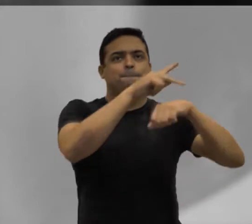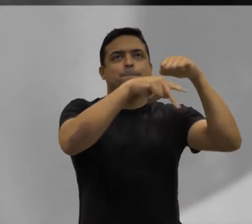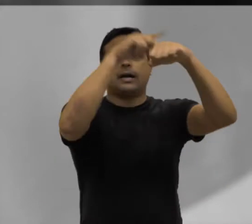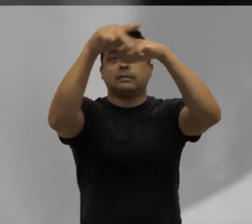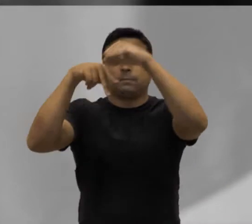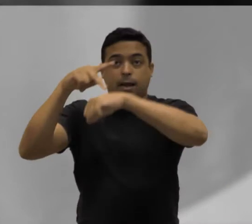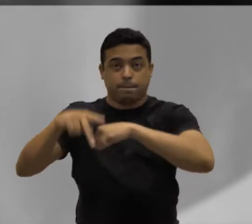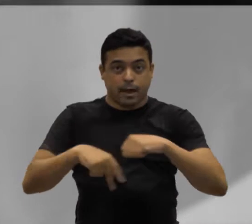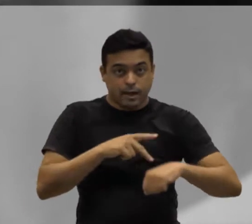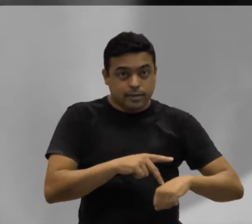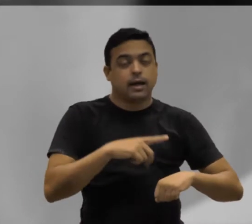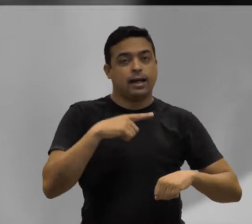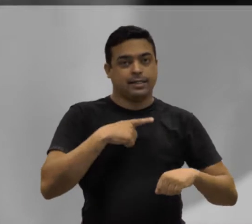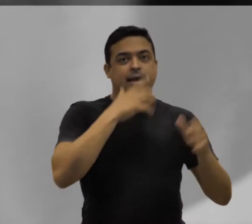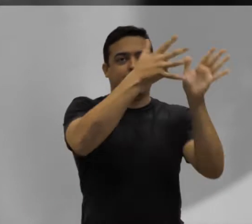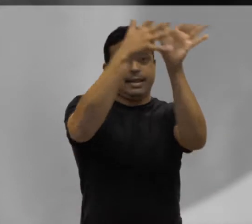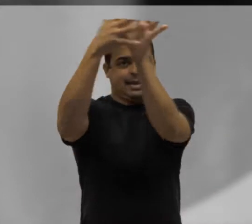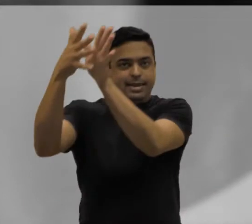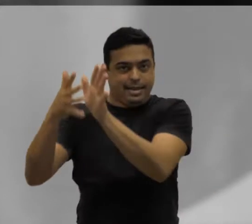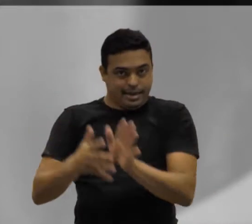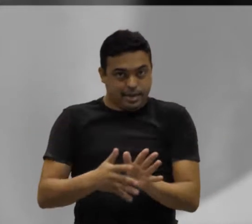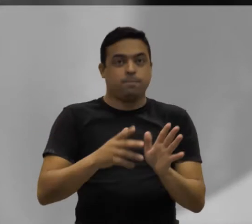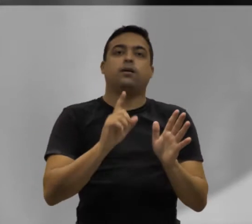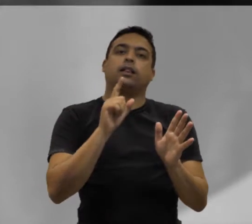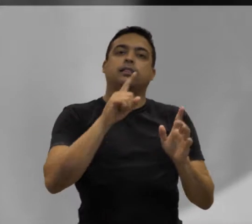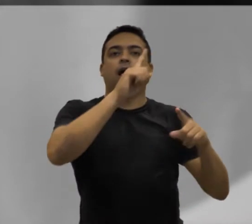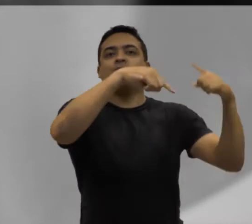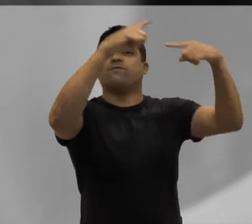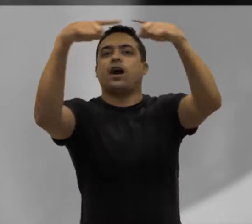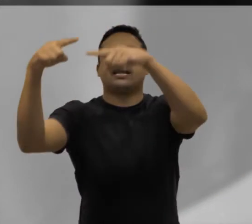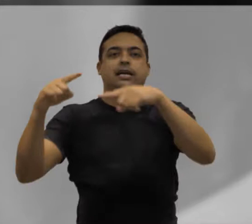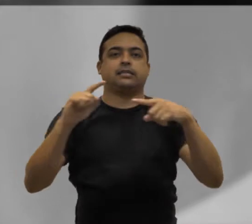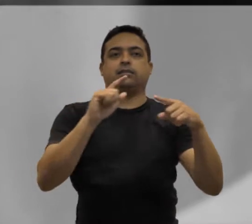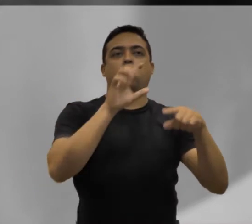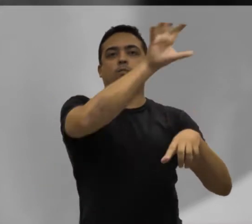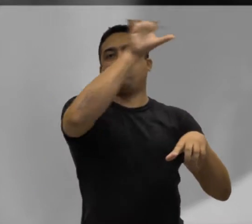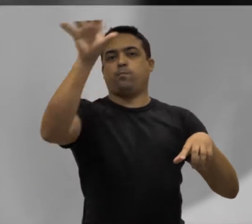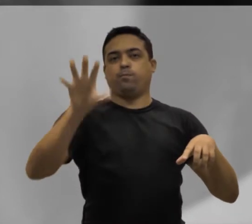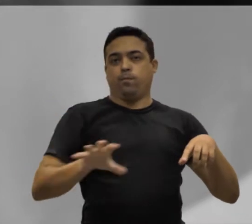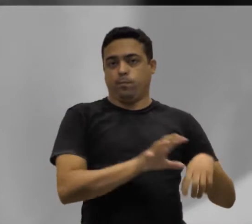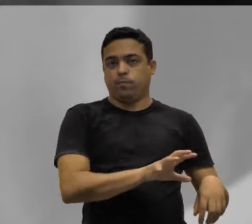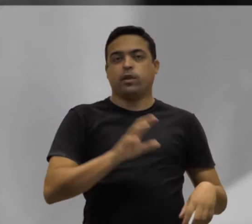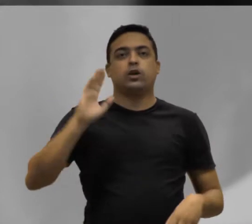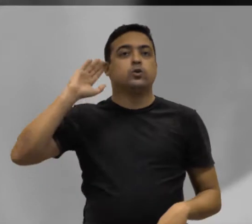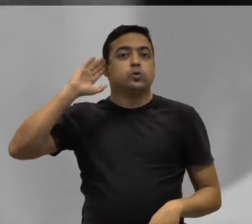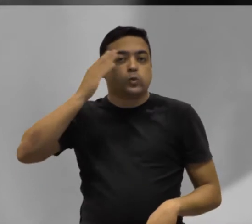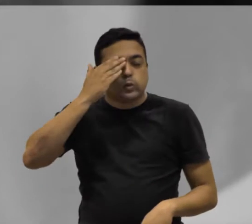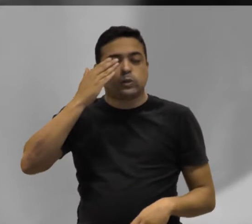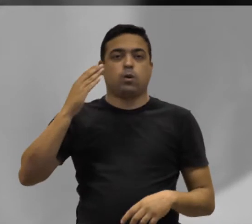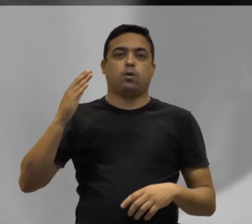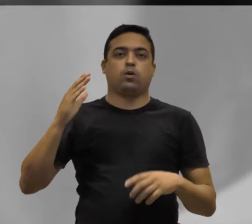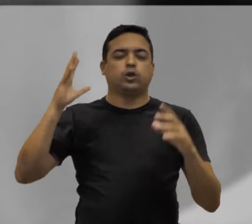Cada país possui sua língua de sinais com variações regionais. Surdos-cegos que apresentam